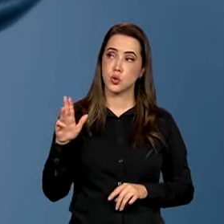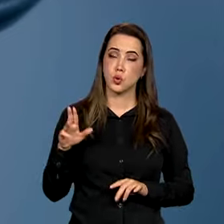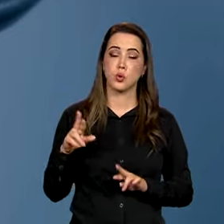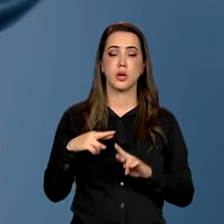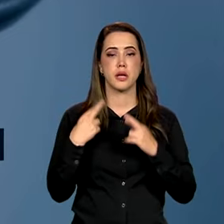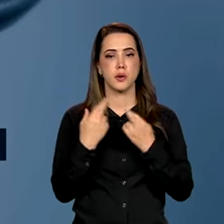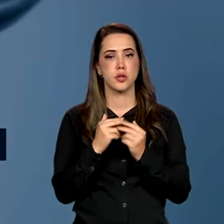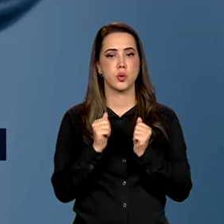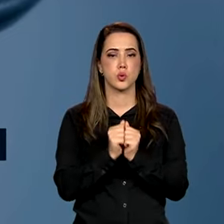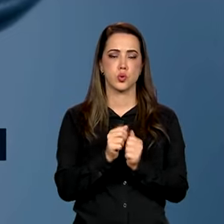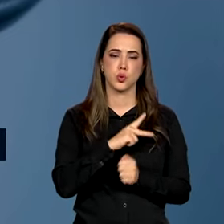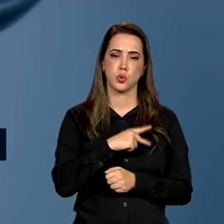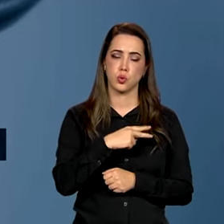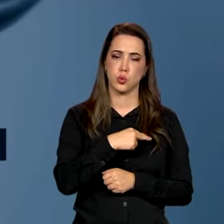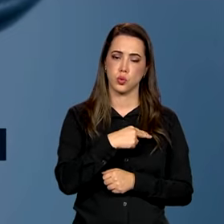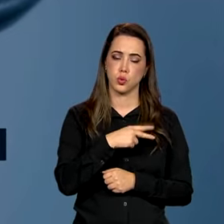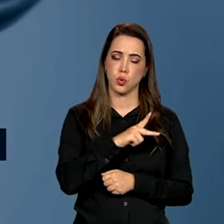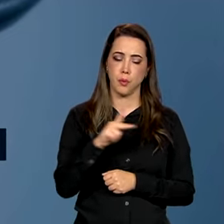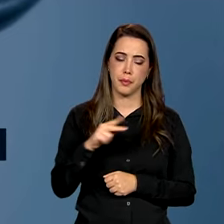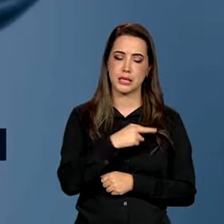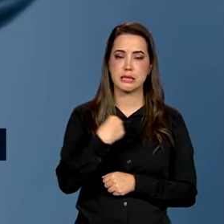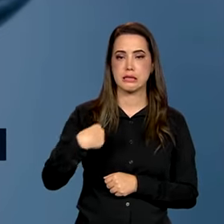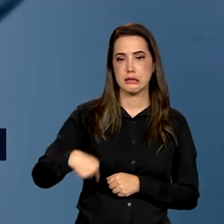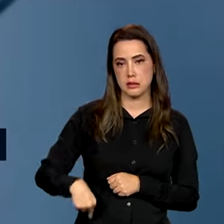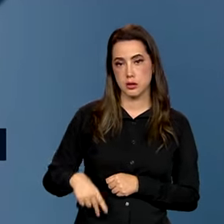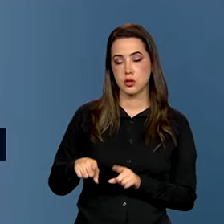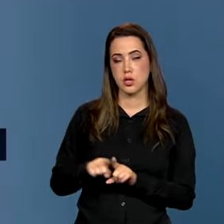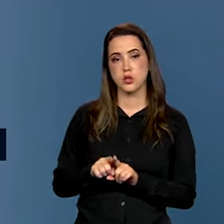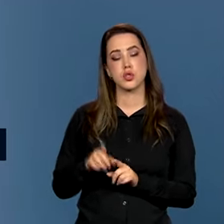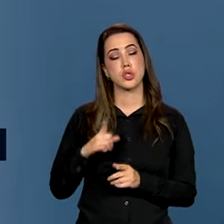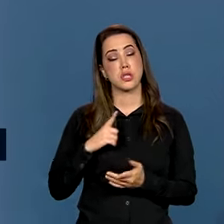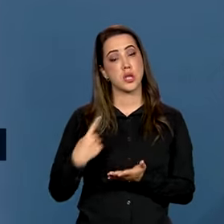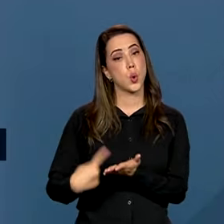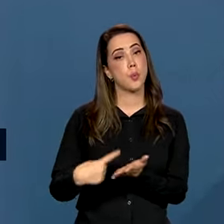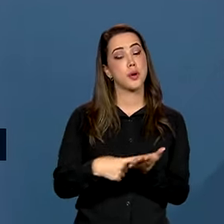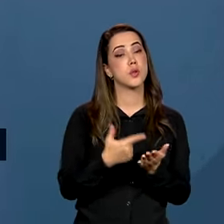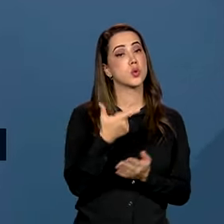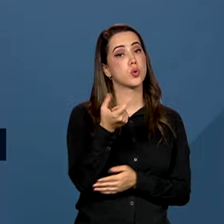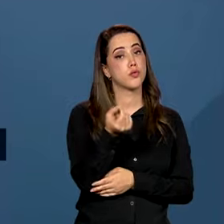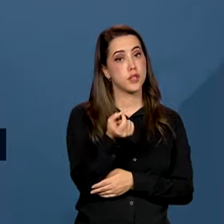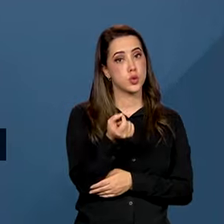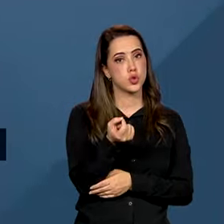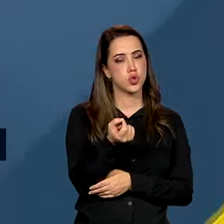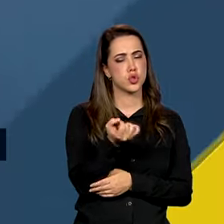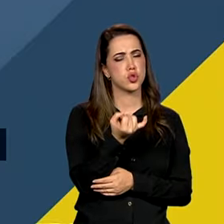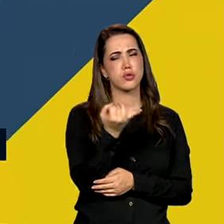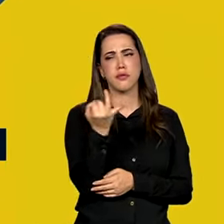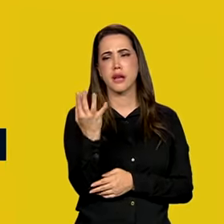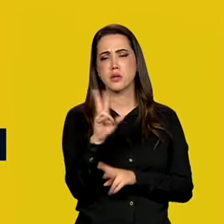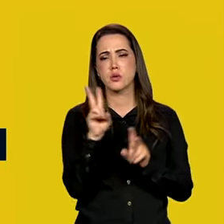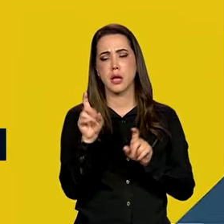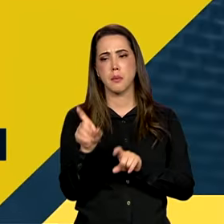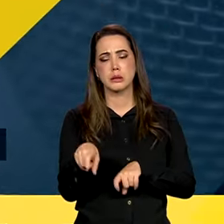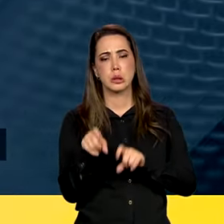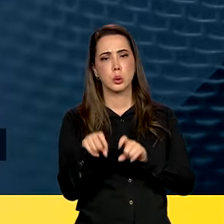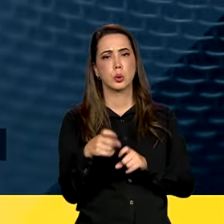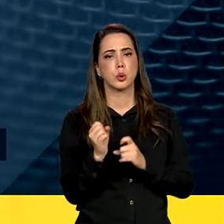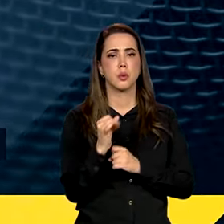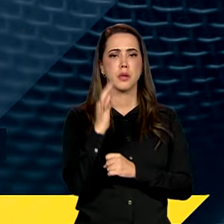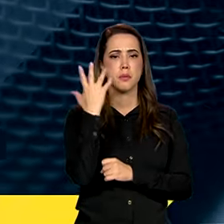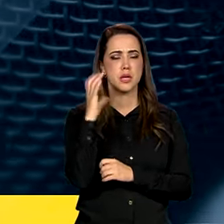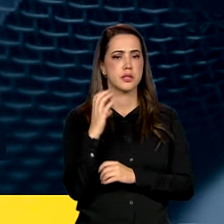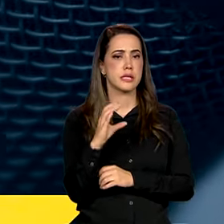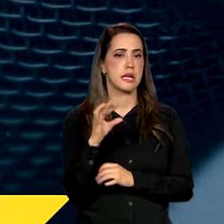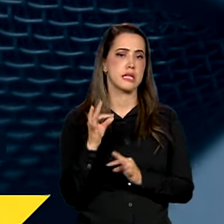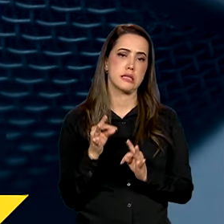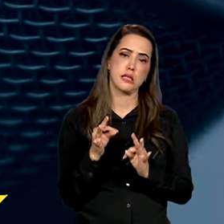é fechar cerca de 20 acordos em temas como agricultura meio ambiente energia limpa Ciência e Tecnologia e